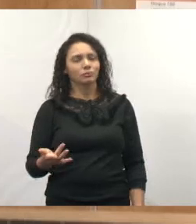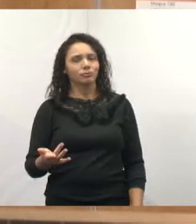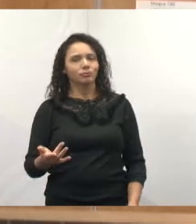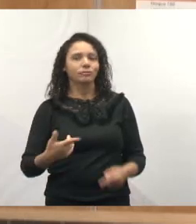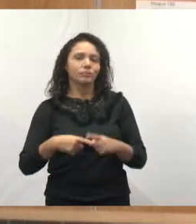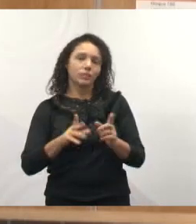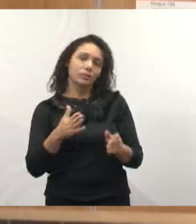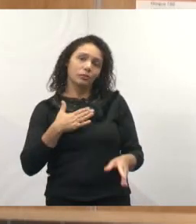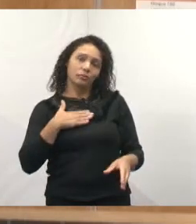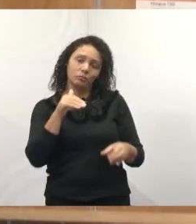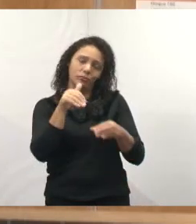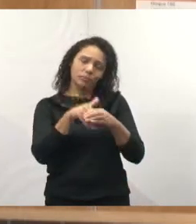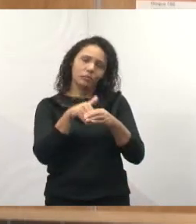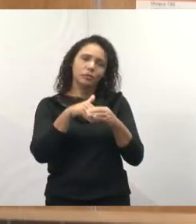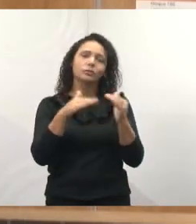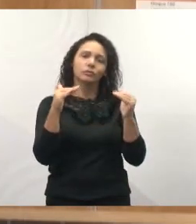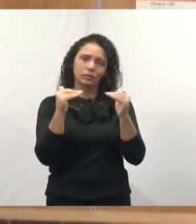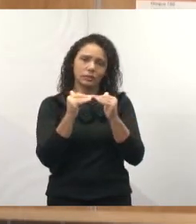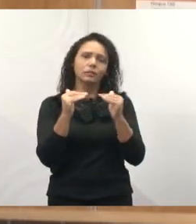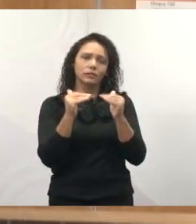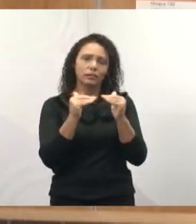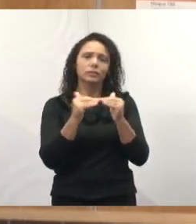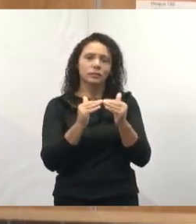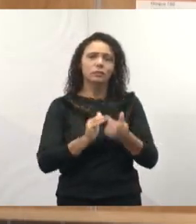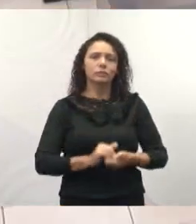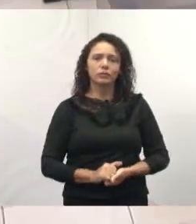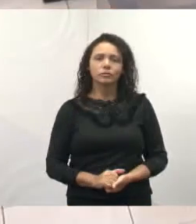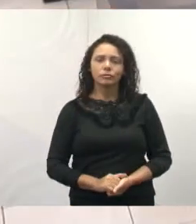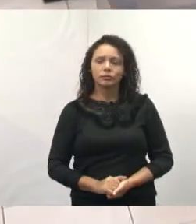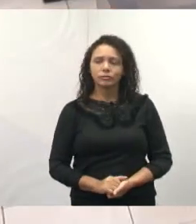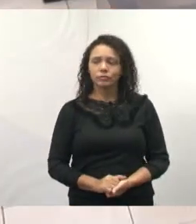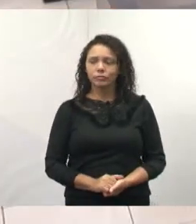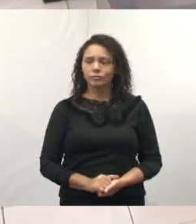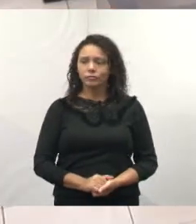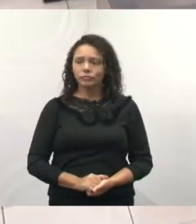voto será favorável.